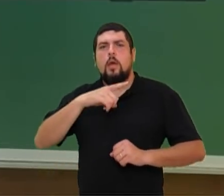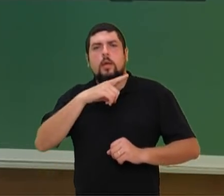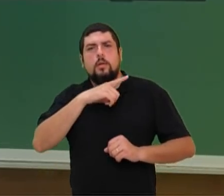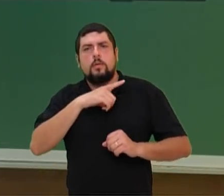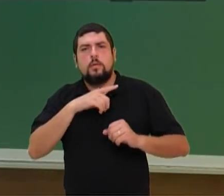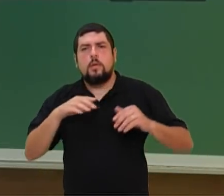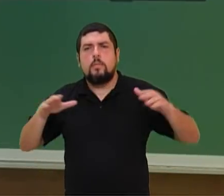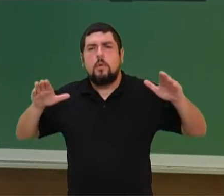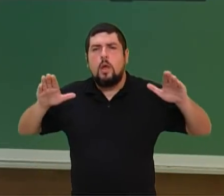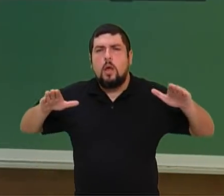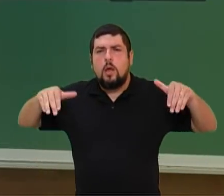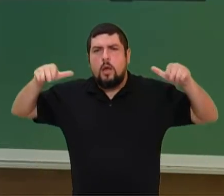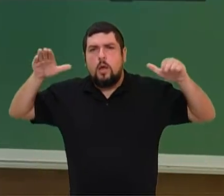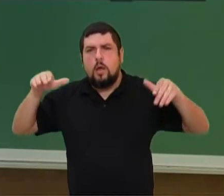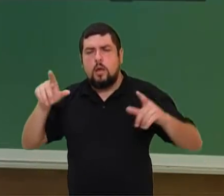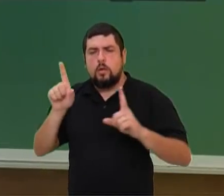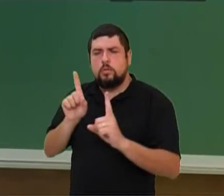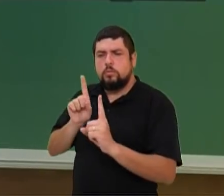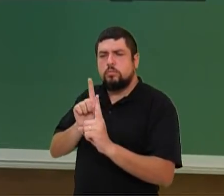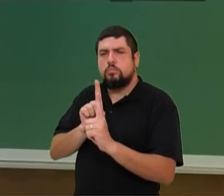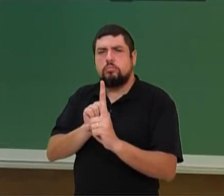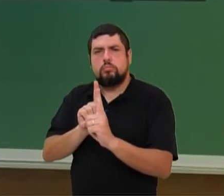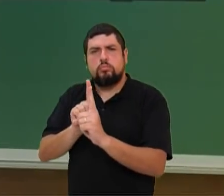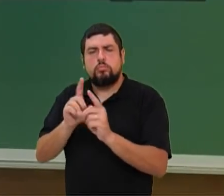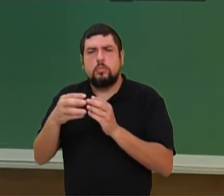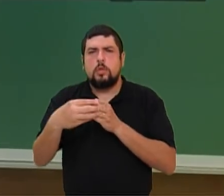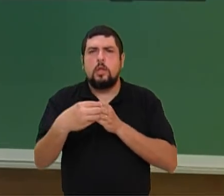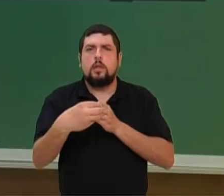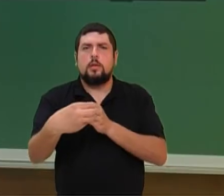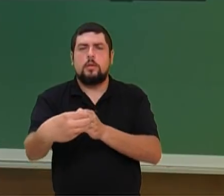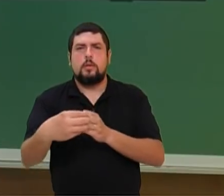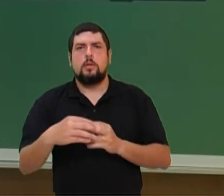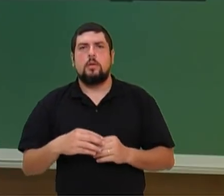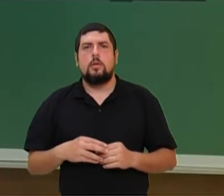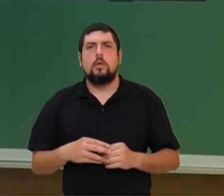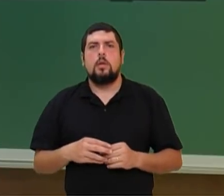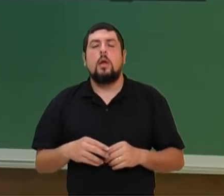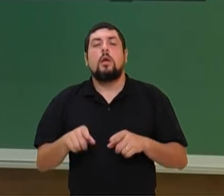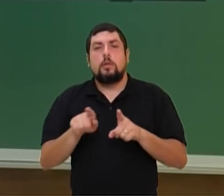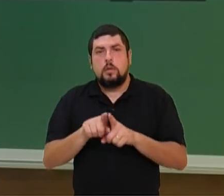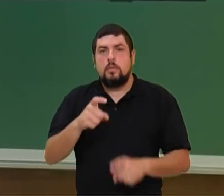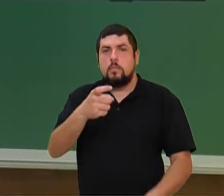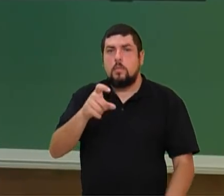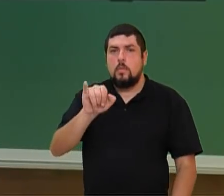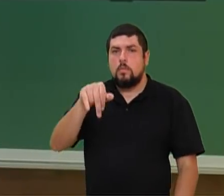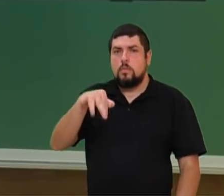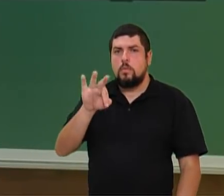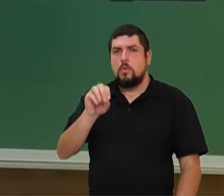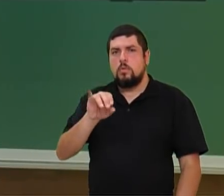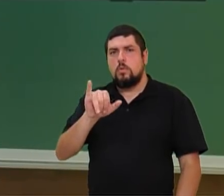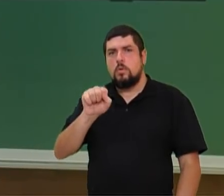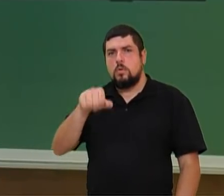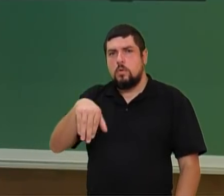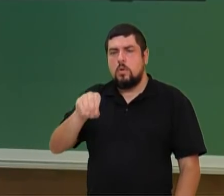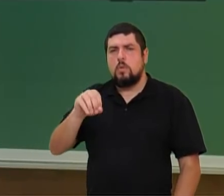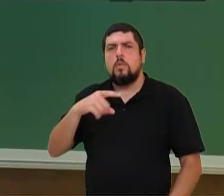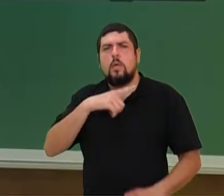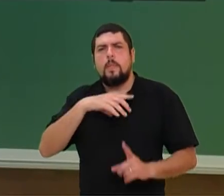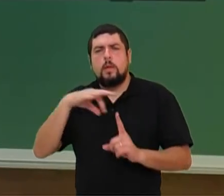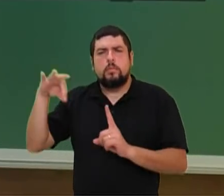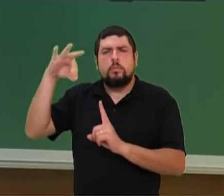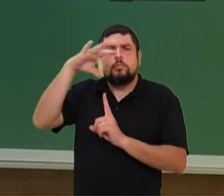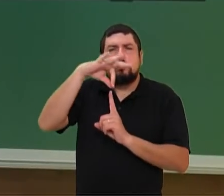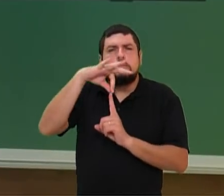protetor que te guia. Então existe um espírito dentro do shintoísmo que guia o ser humano para ele fazer coisas boas e não fazer